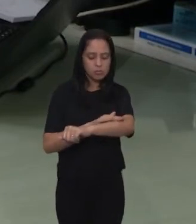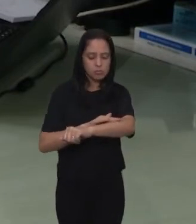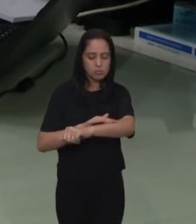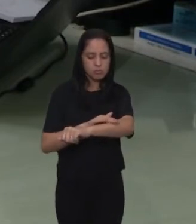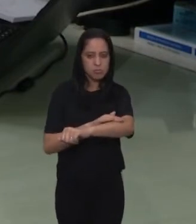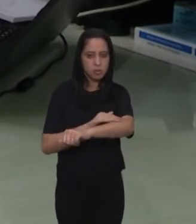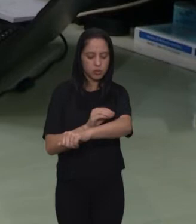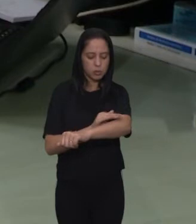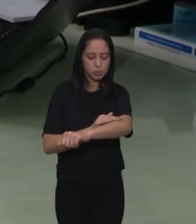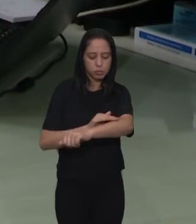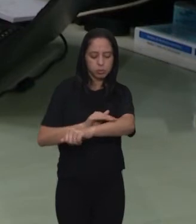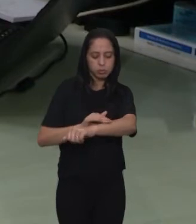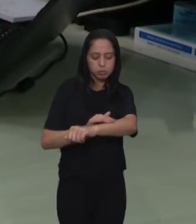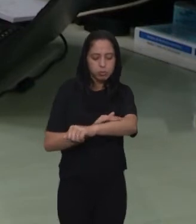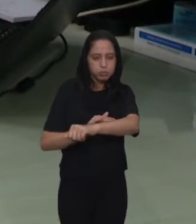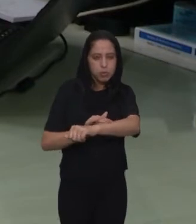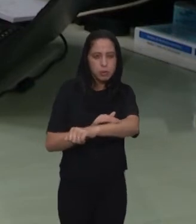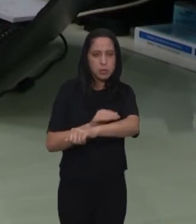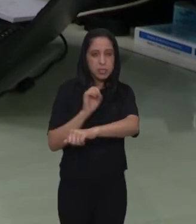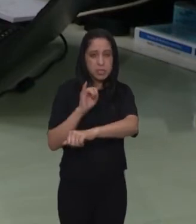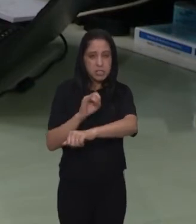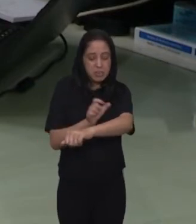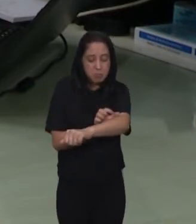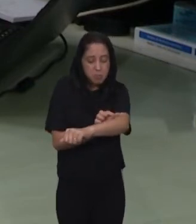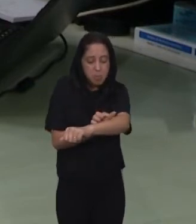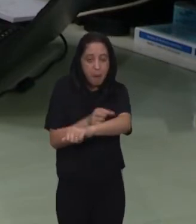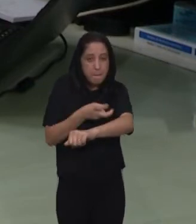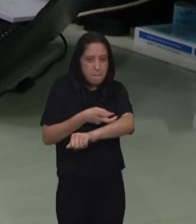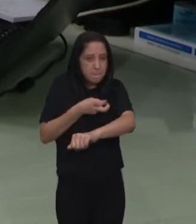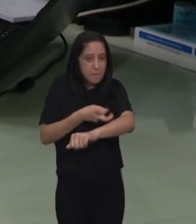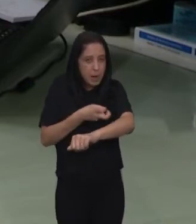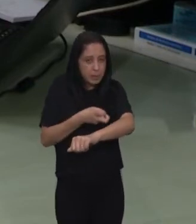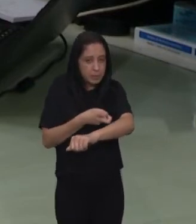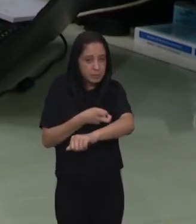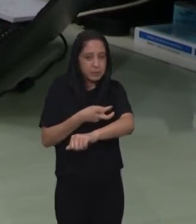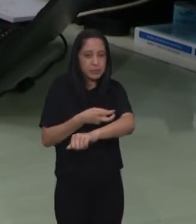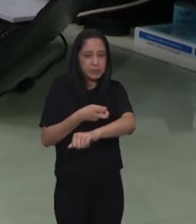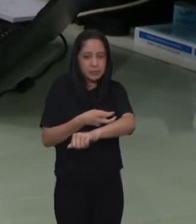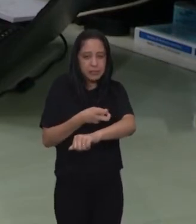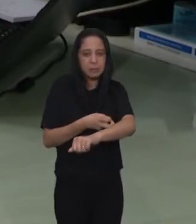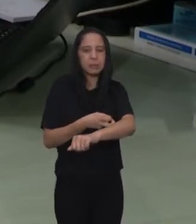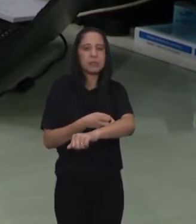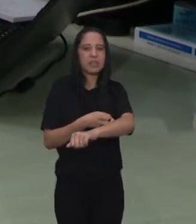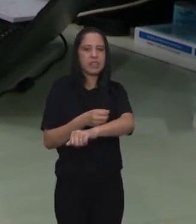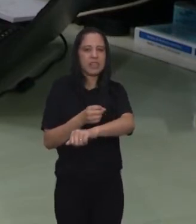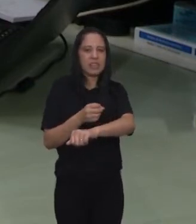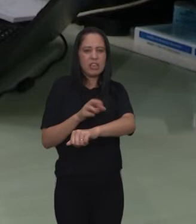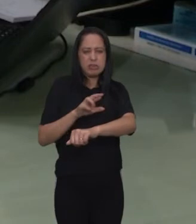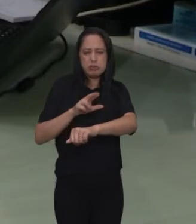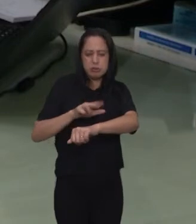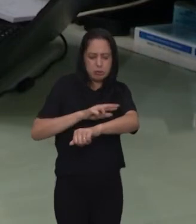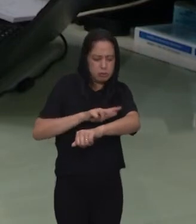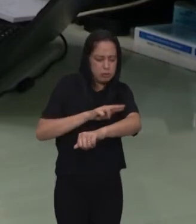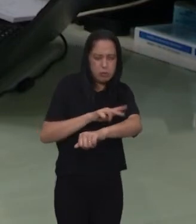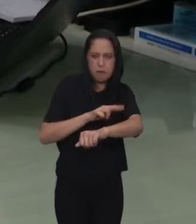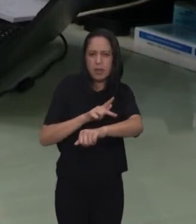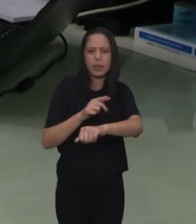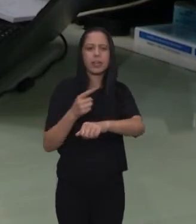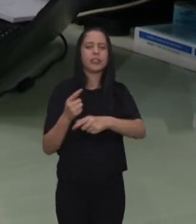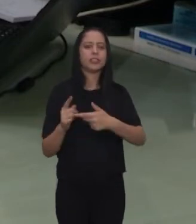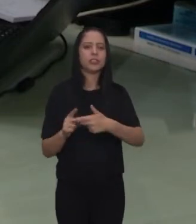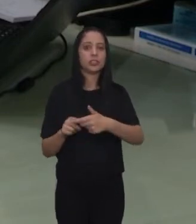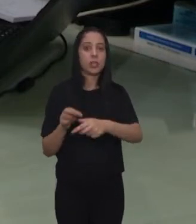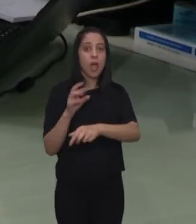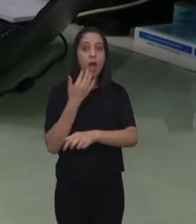lesões assimétricas precisam criar um sinal de alerta lesões com borda irregular o Big